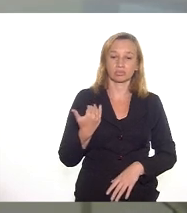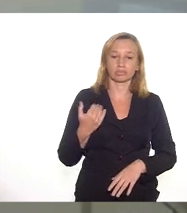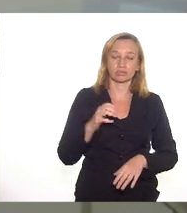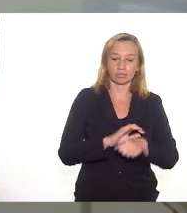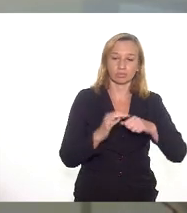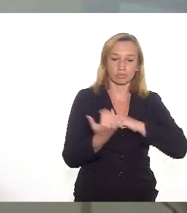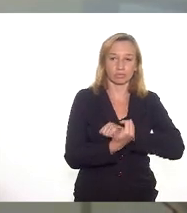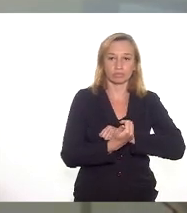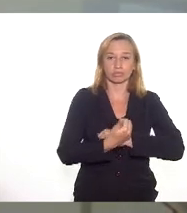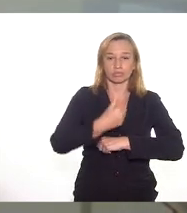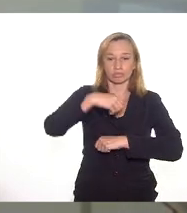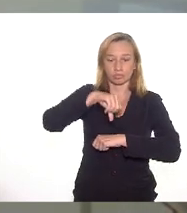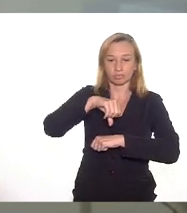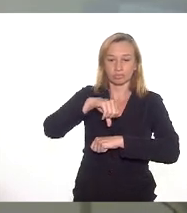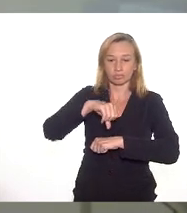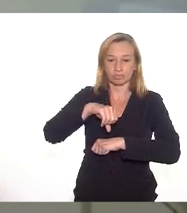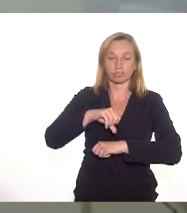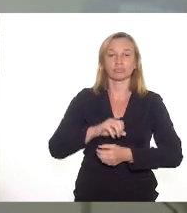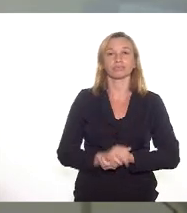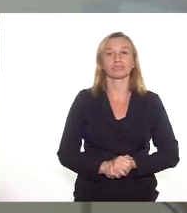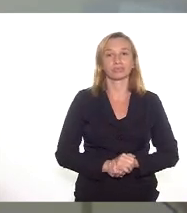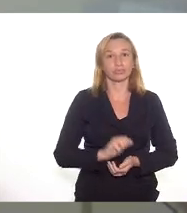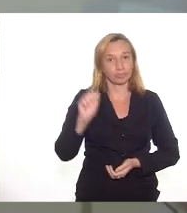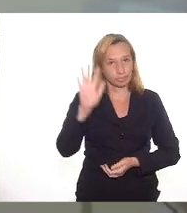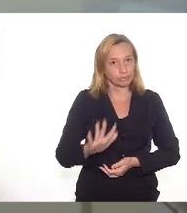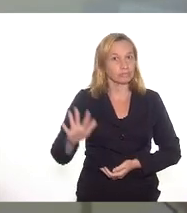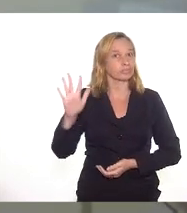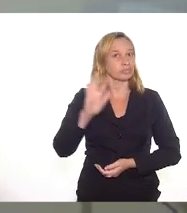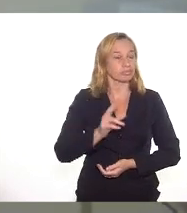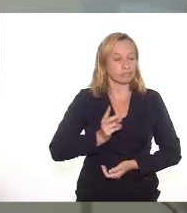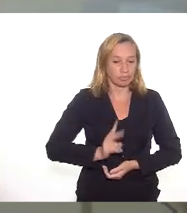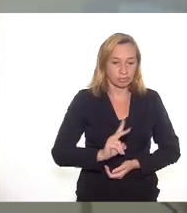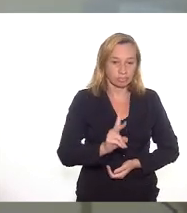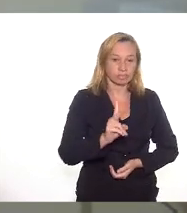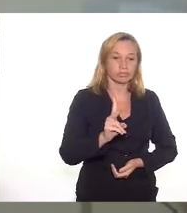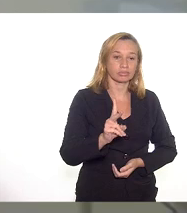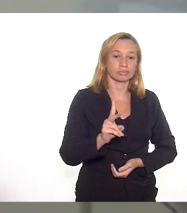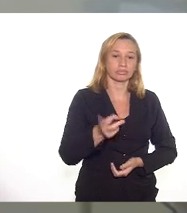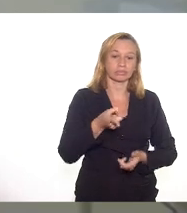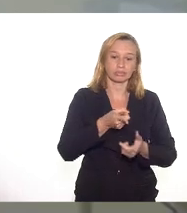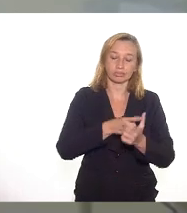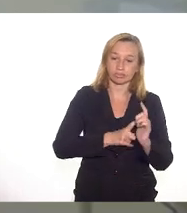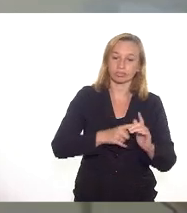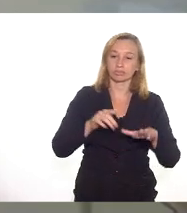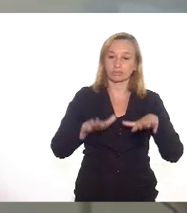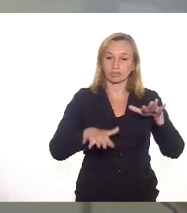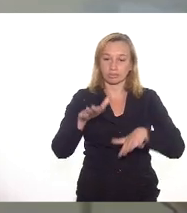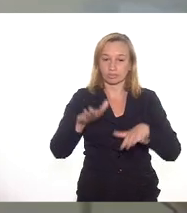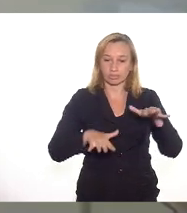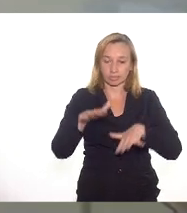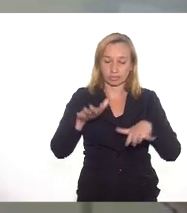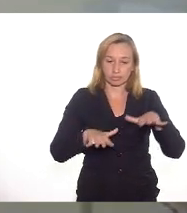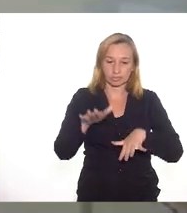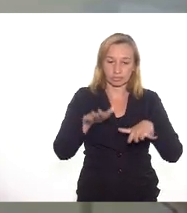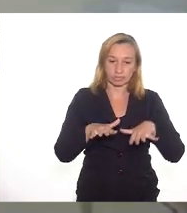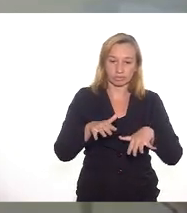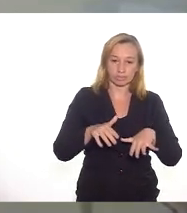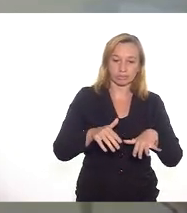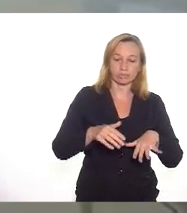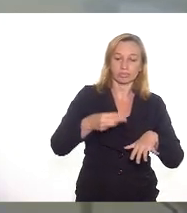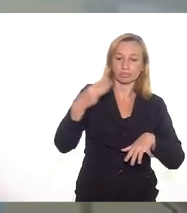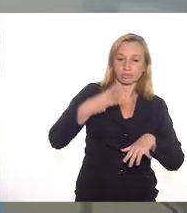geral, sempre ponteando, mas sempre está, dependendo do momento, entre os